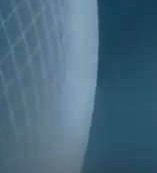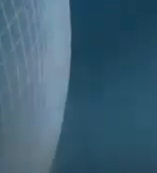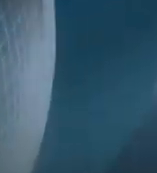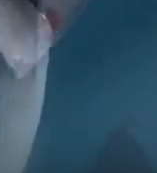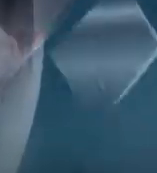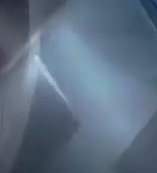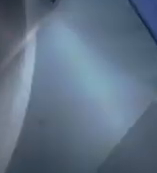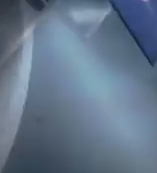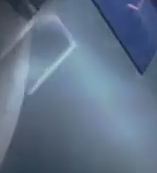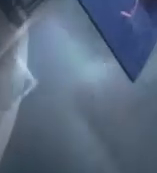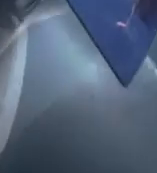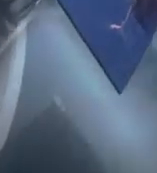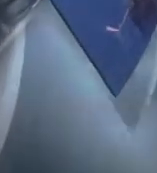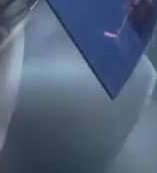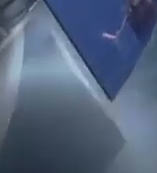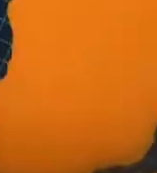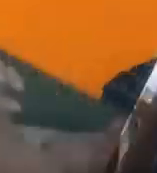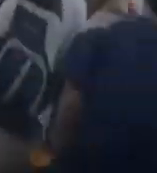o